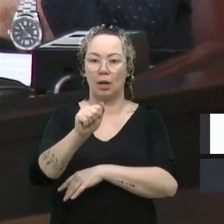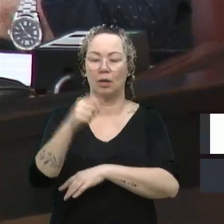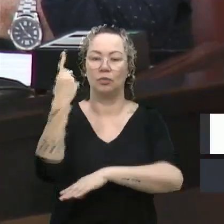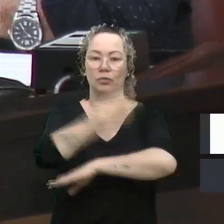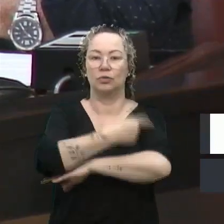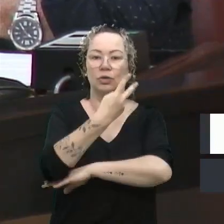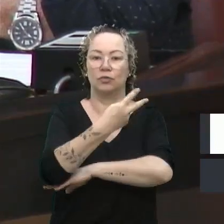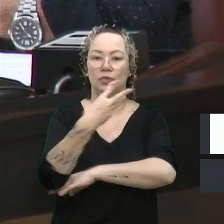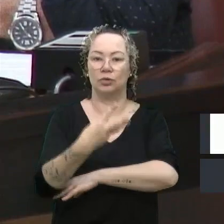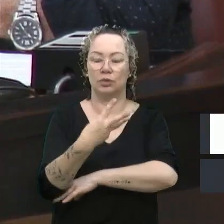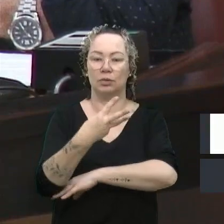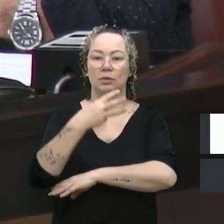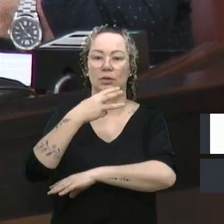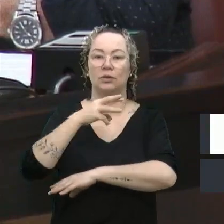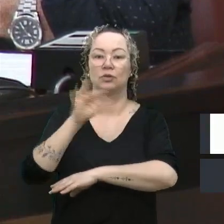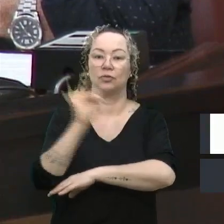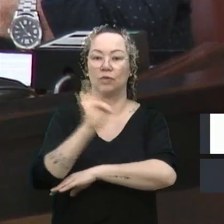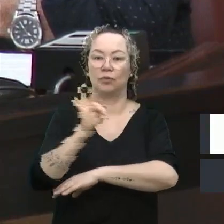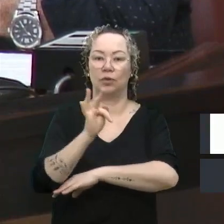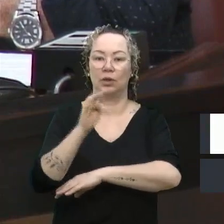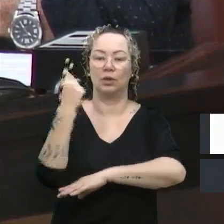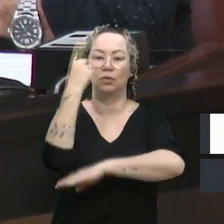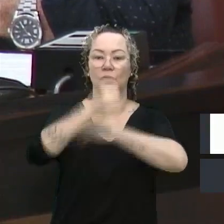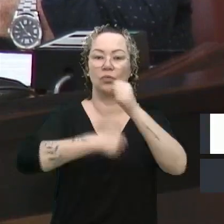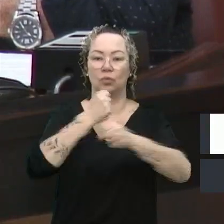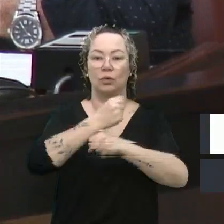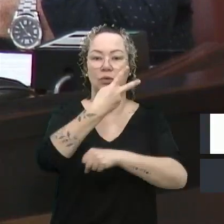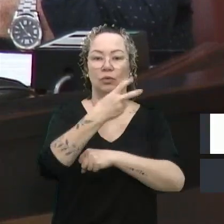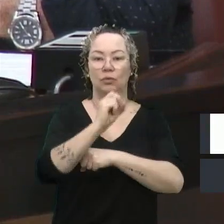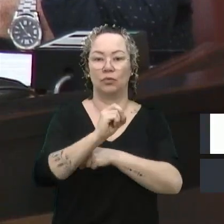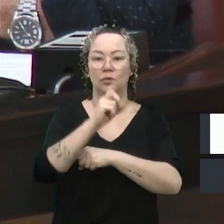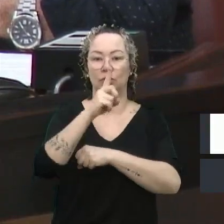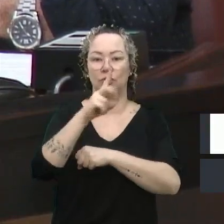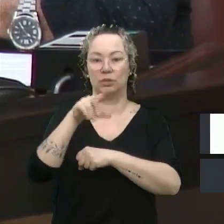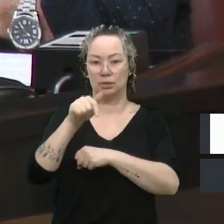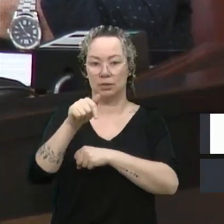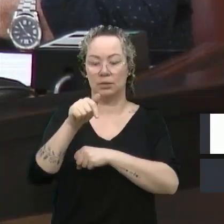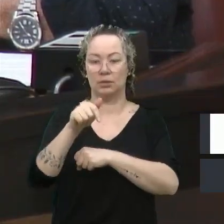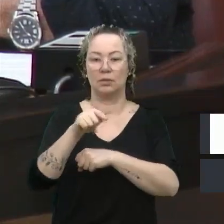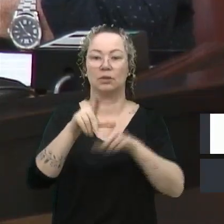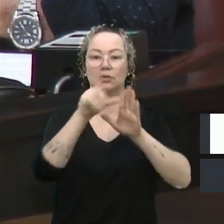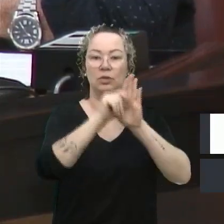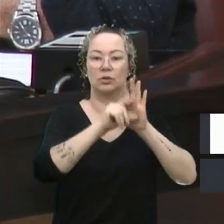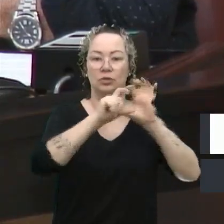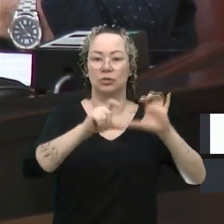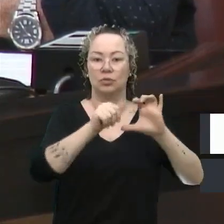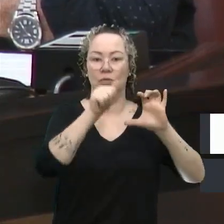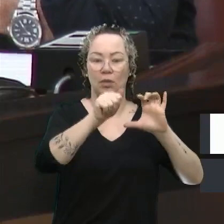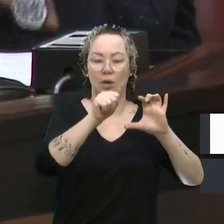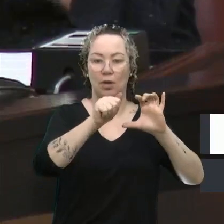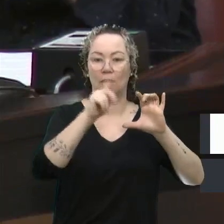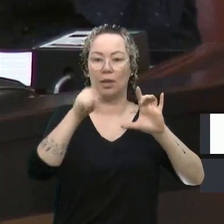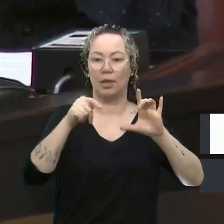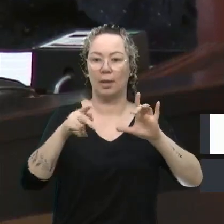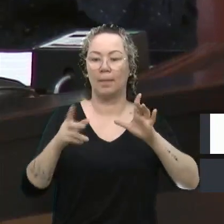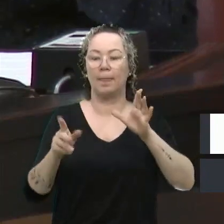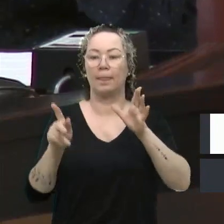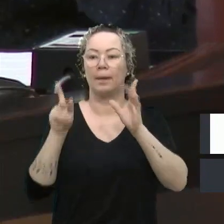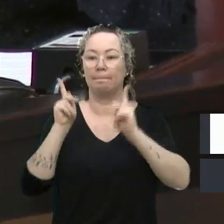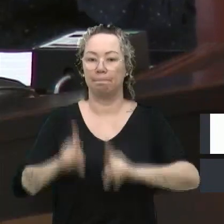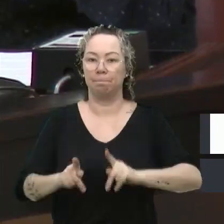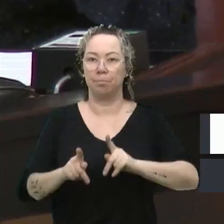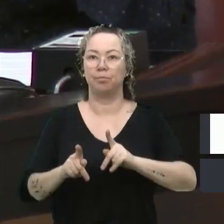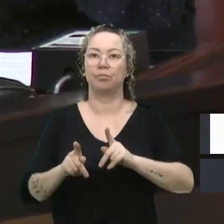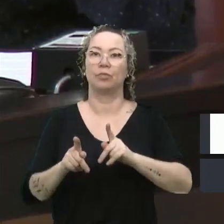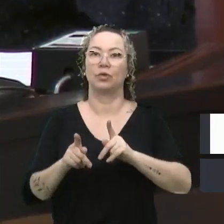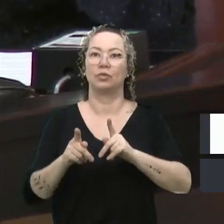de 2017, em seu artigo 29A, segunda dos que caberá do autor da proposição